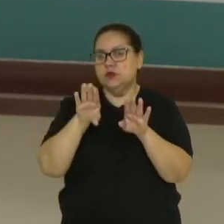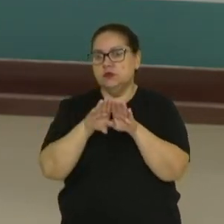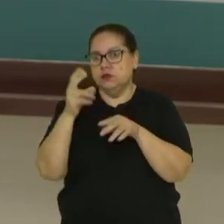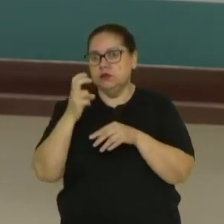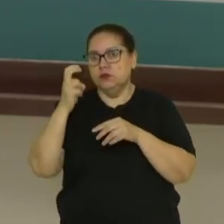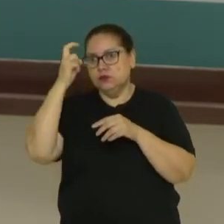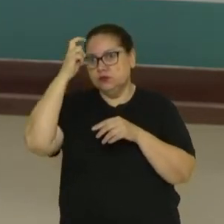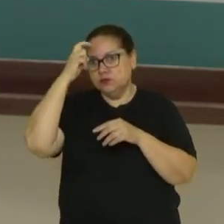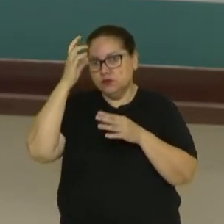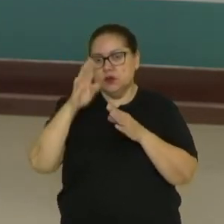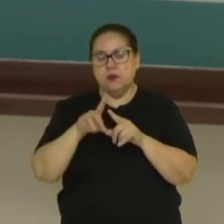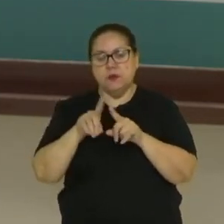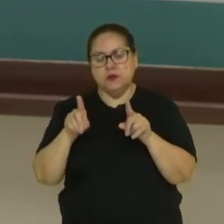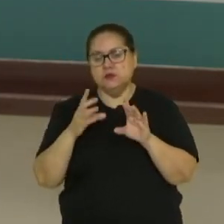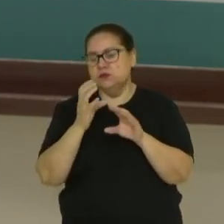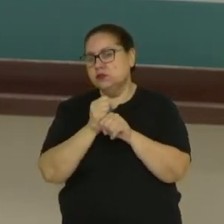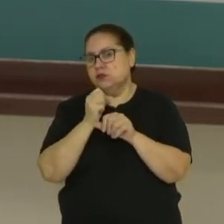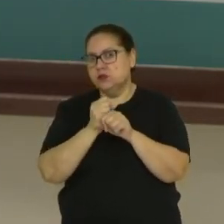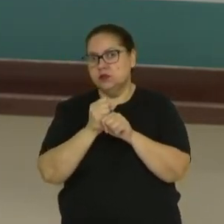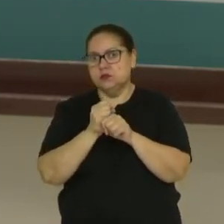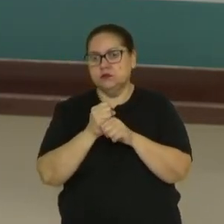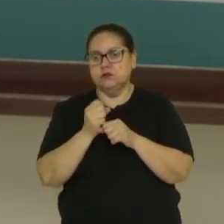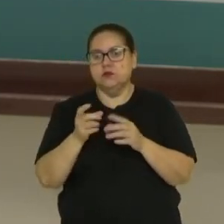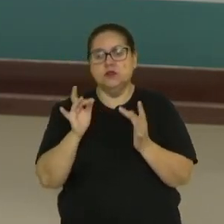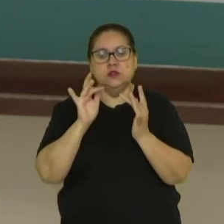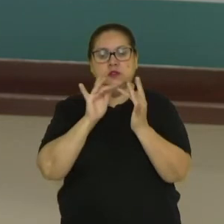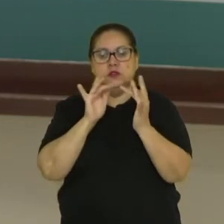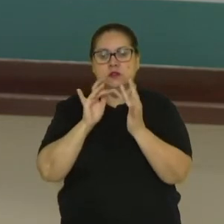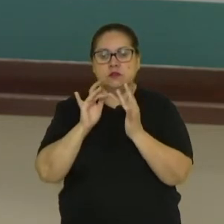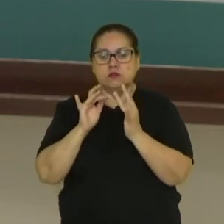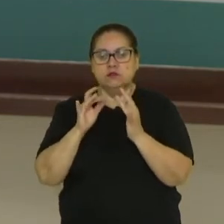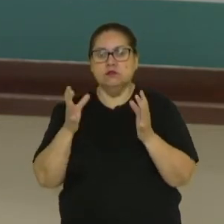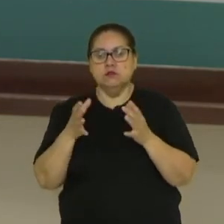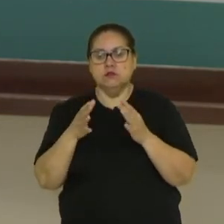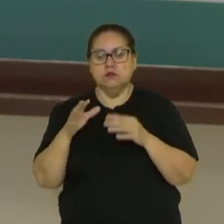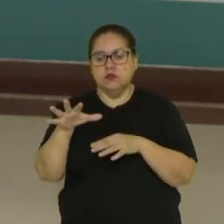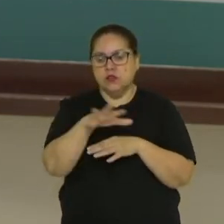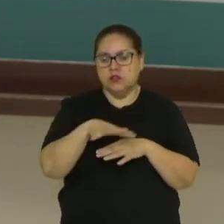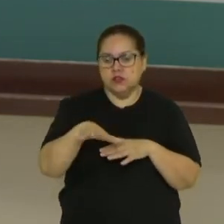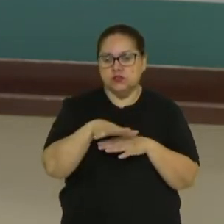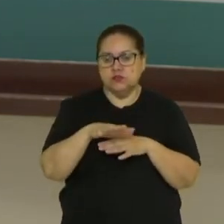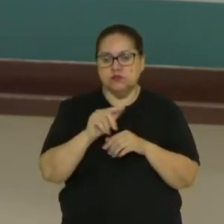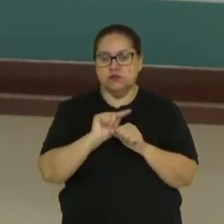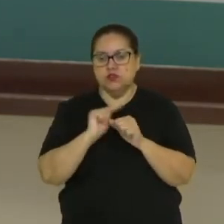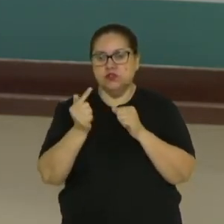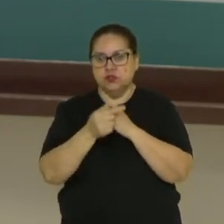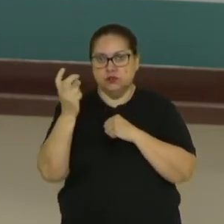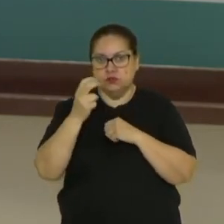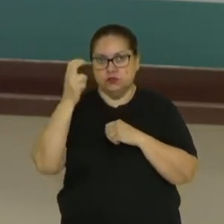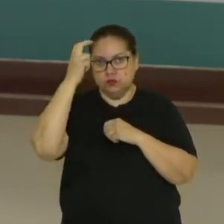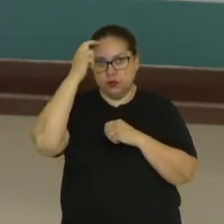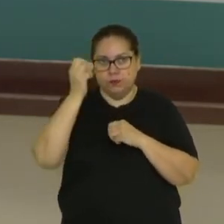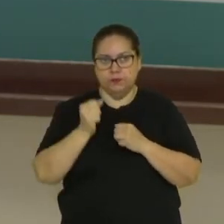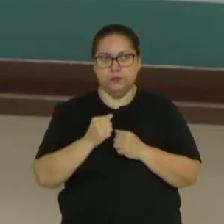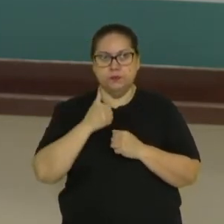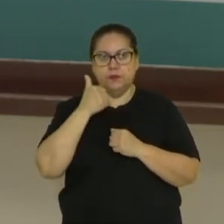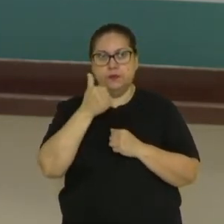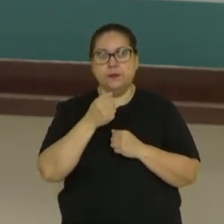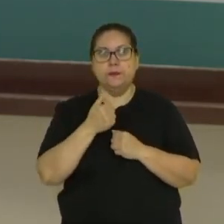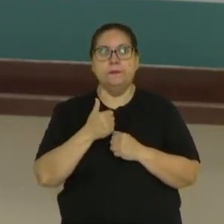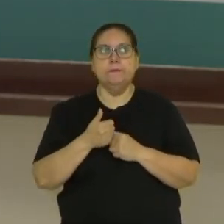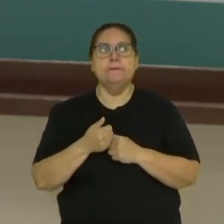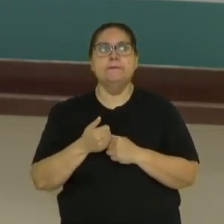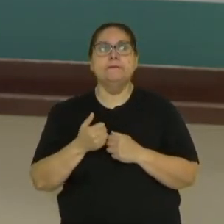eu sei, mas de um modo geral, ao que liga esses países formando uma região geocultural ali, tá bom? Muito